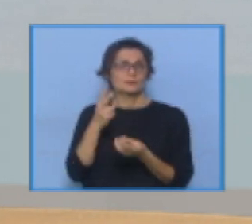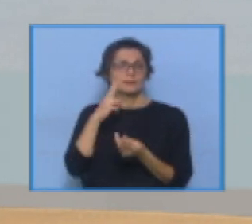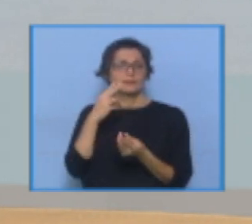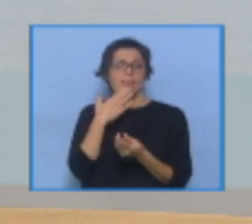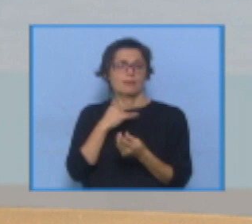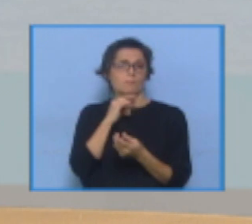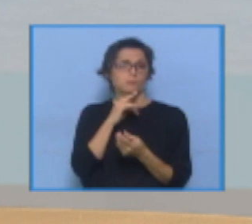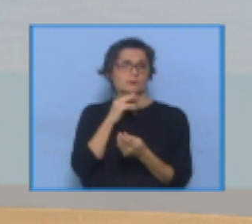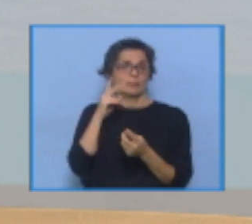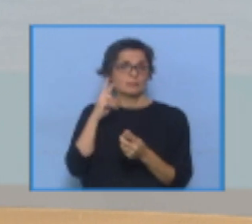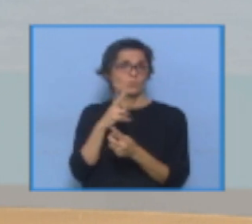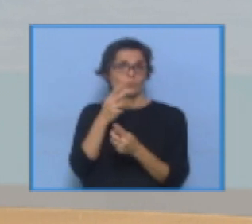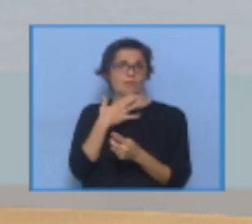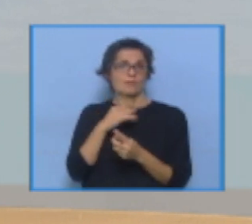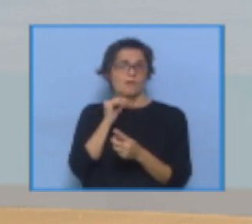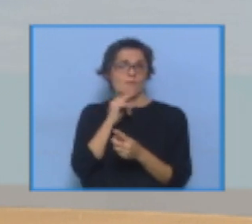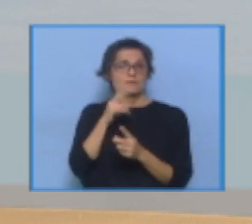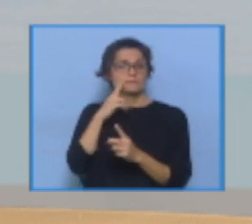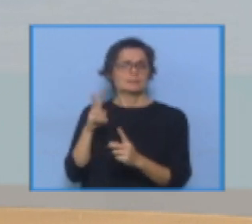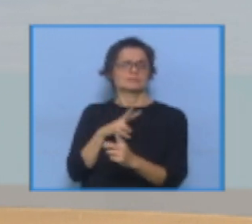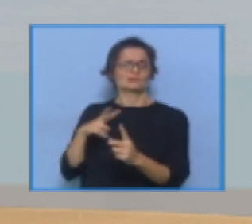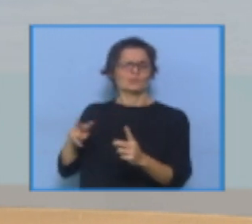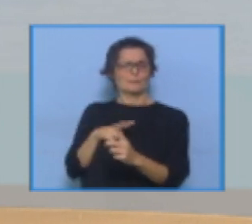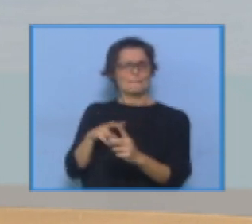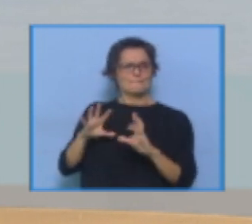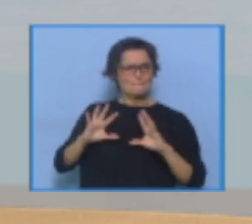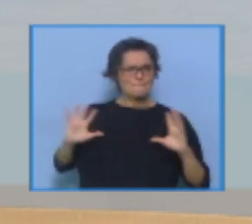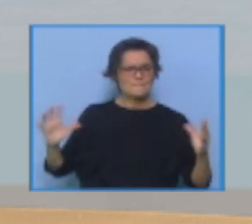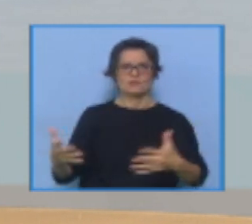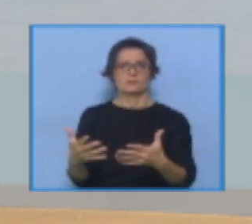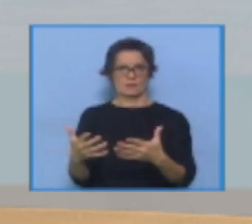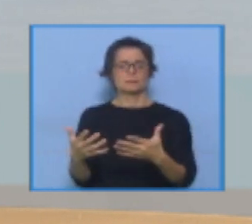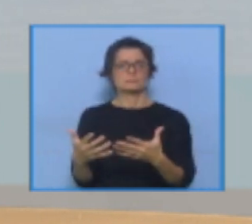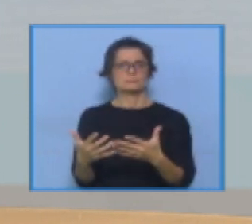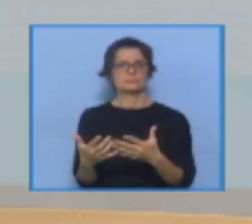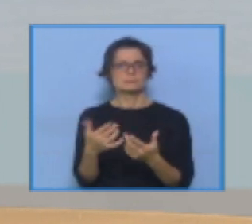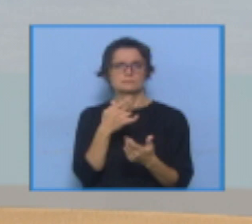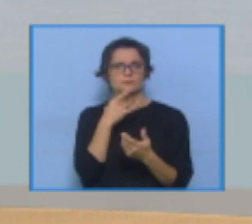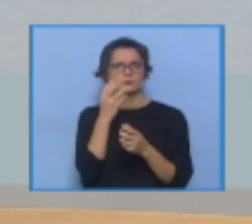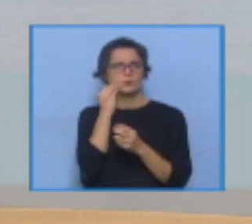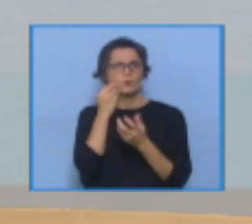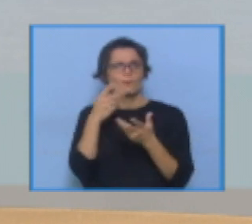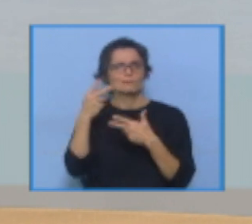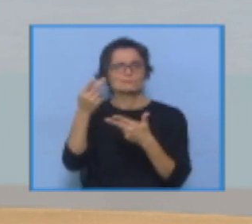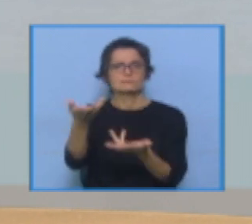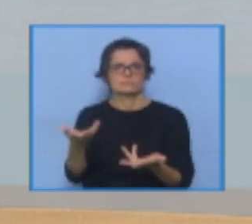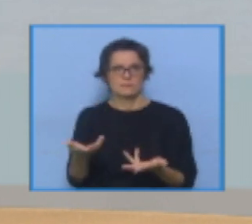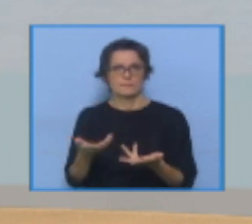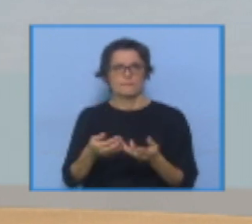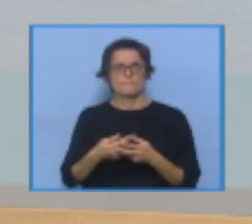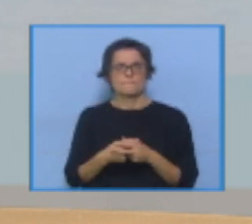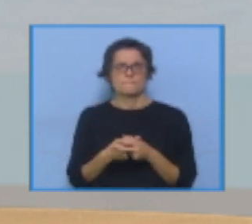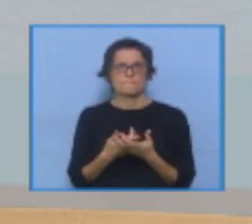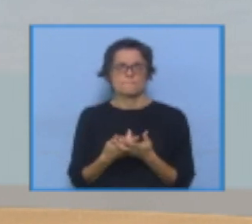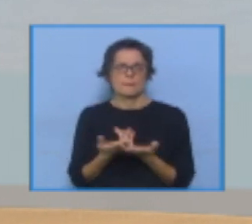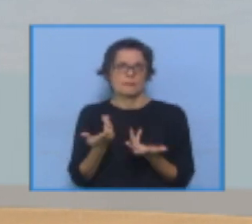Portanto, a pobreza sente-se noutros países até com mais intensidade do que em Portugal, do que na Europa, e não podemos esquecer essa realidade também